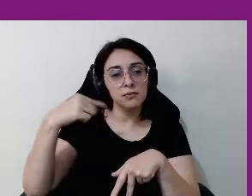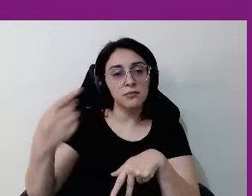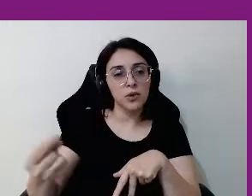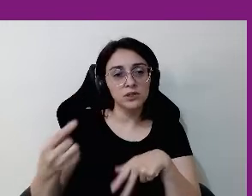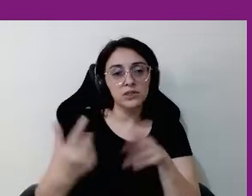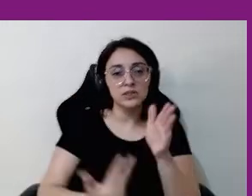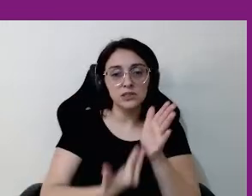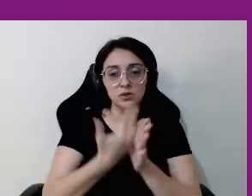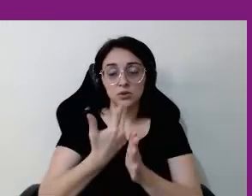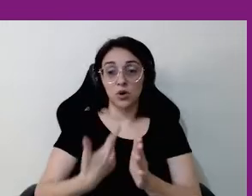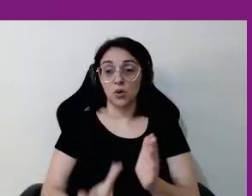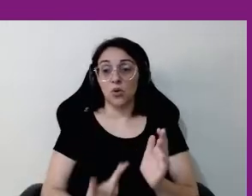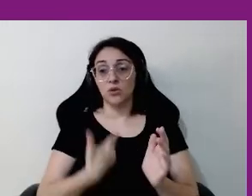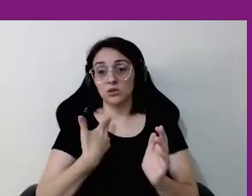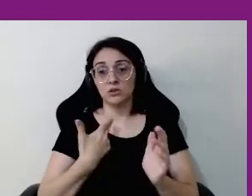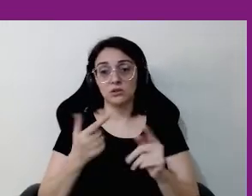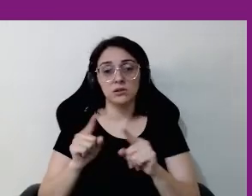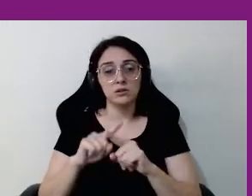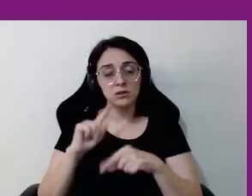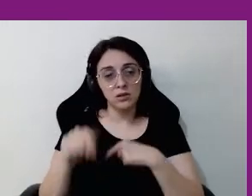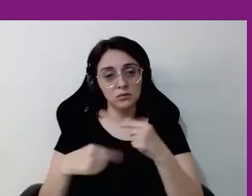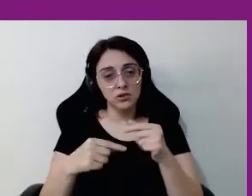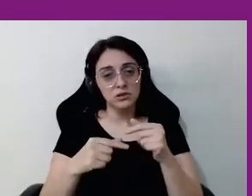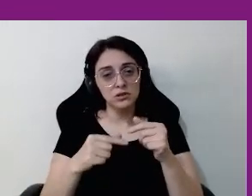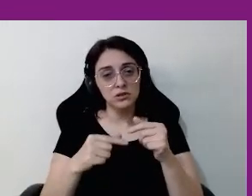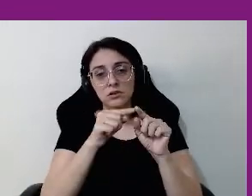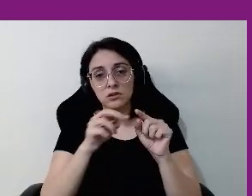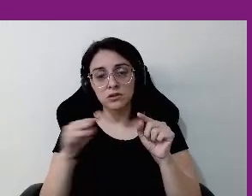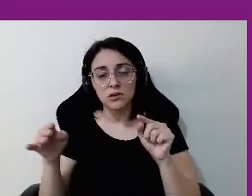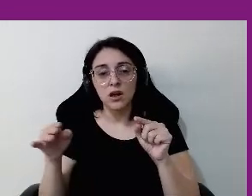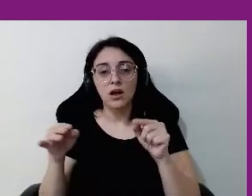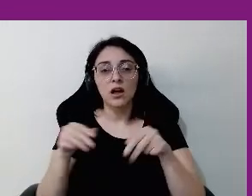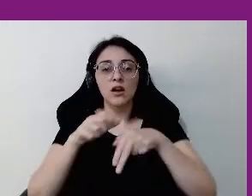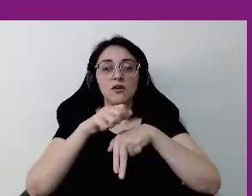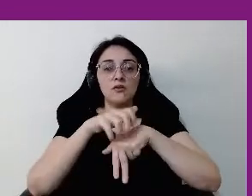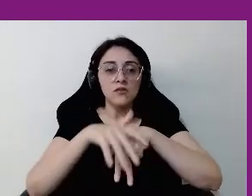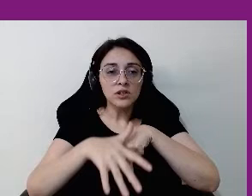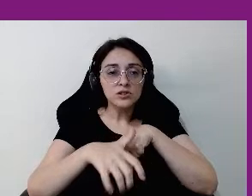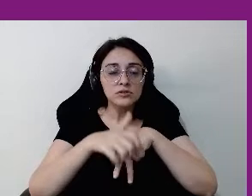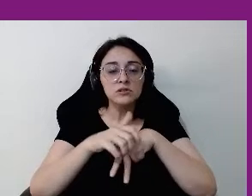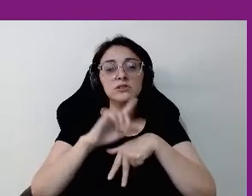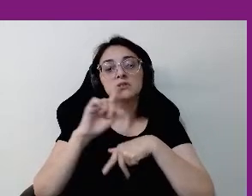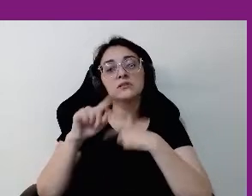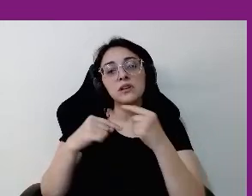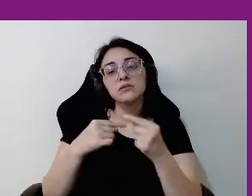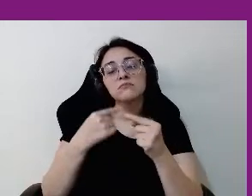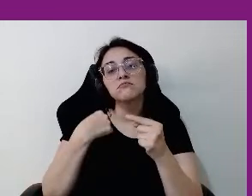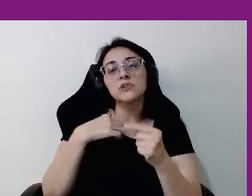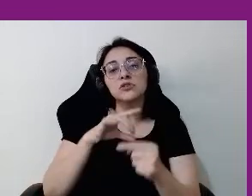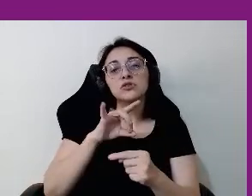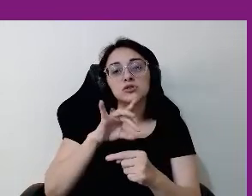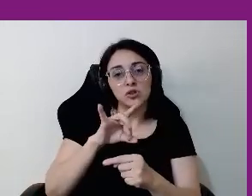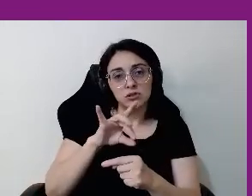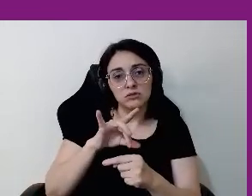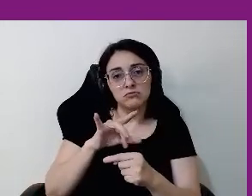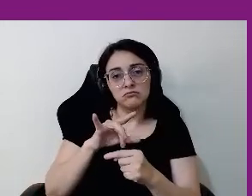uma cirurgia cardíaca. Os pacientes foram randomizados para ventilação convencional ou automática,